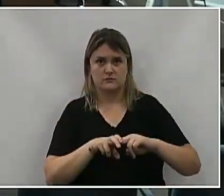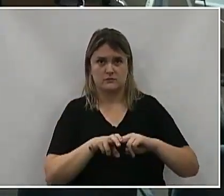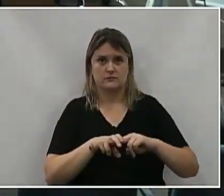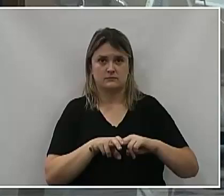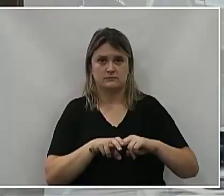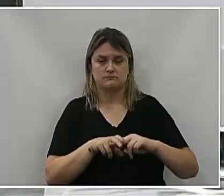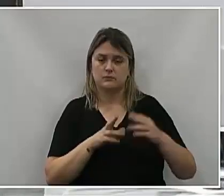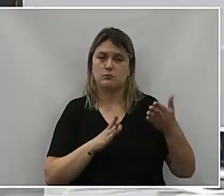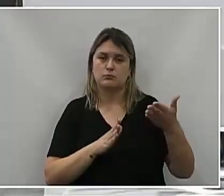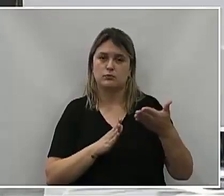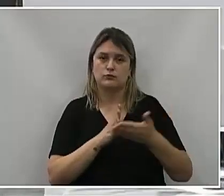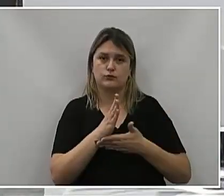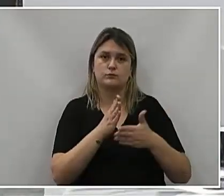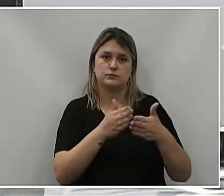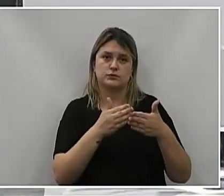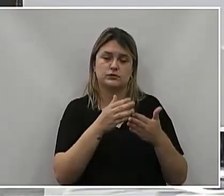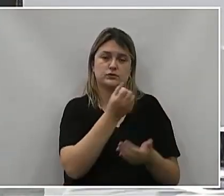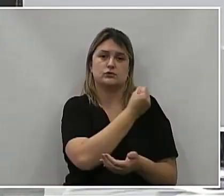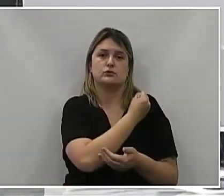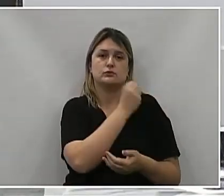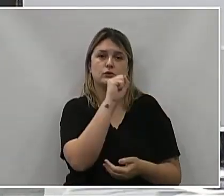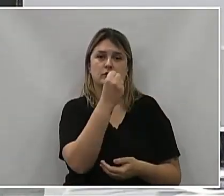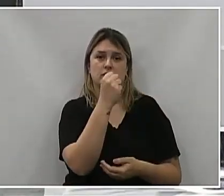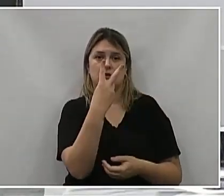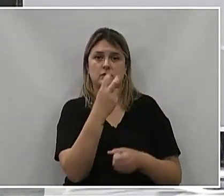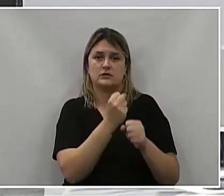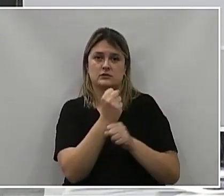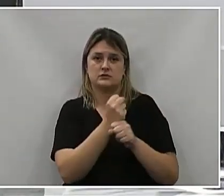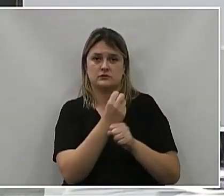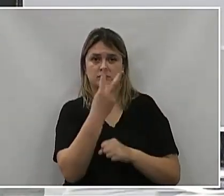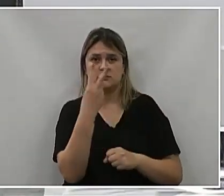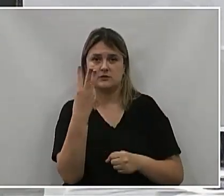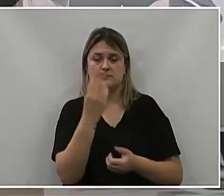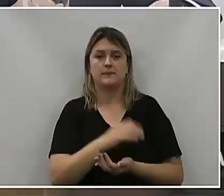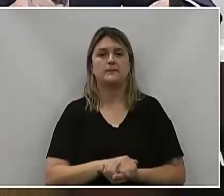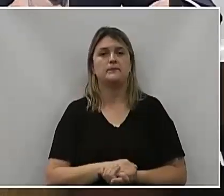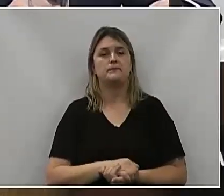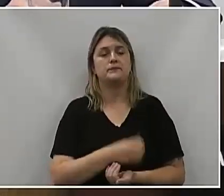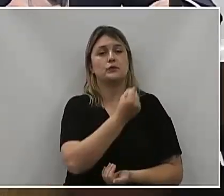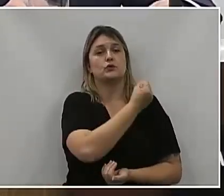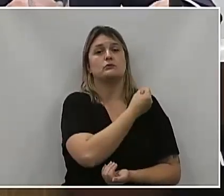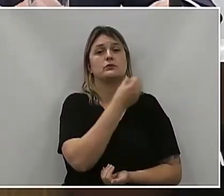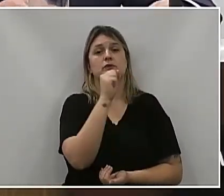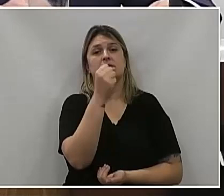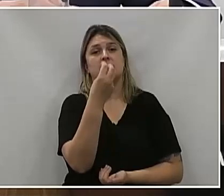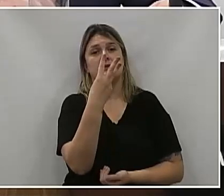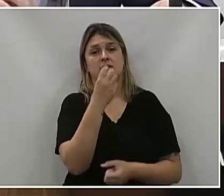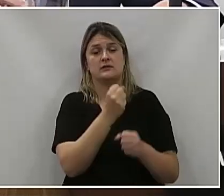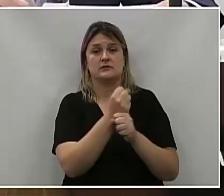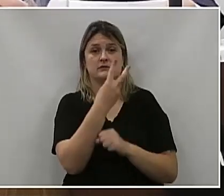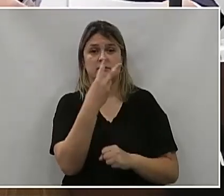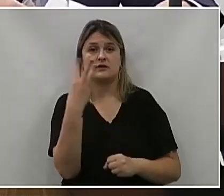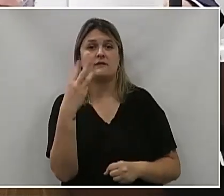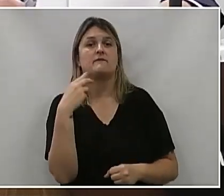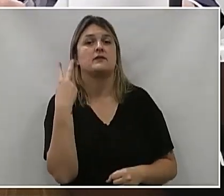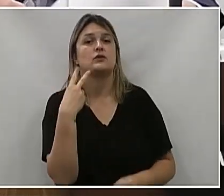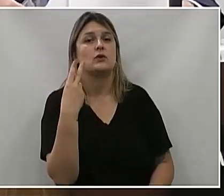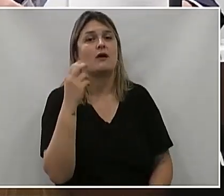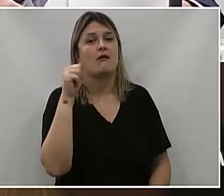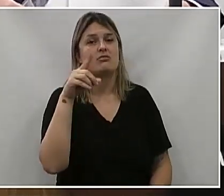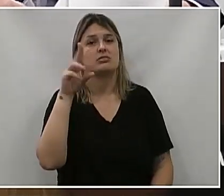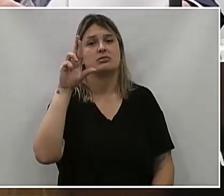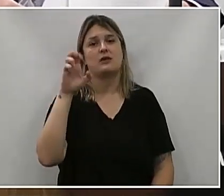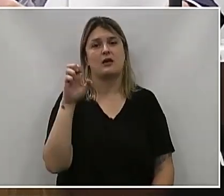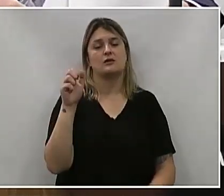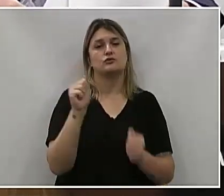estão. Aprovado o requerimento de número 82 de 2023. Número 83 de 2023, dos vereadores André Cristiano